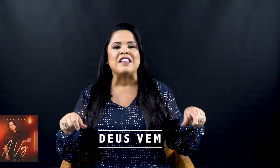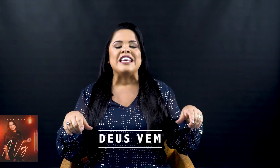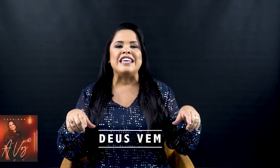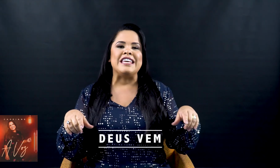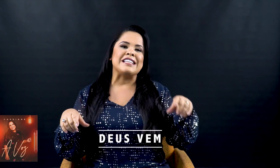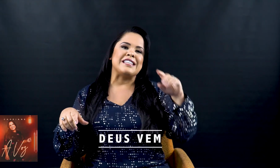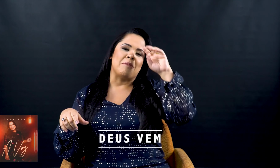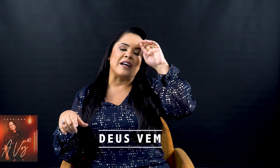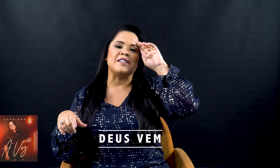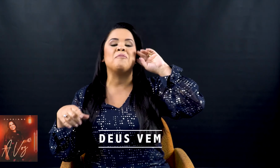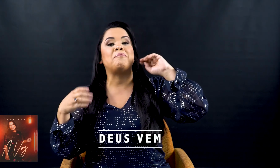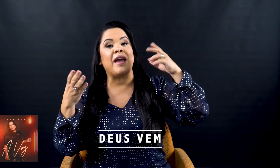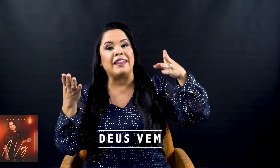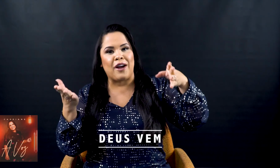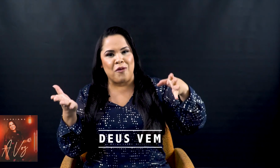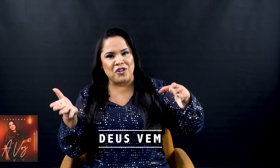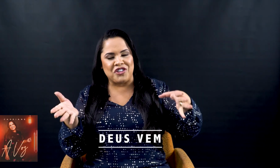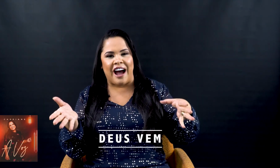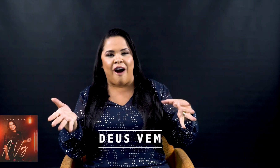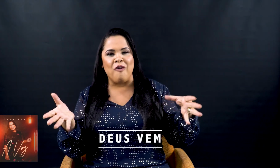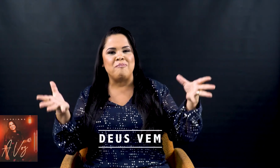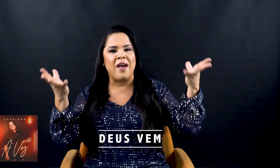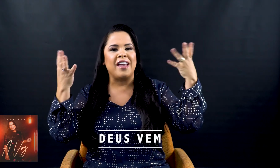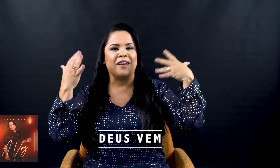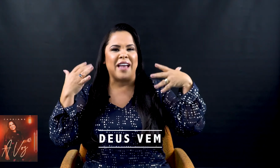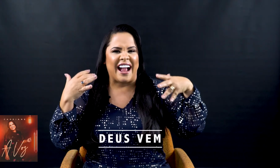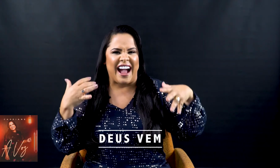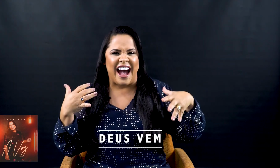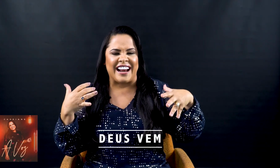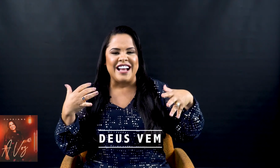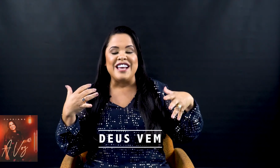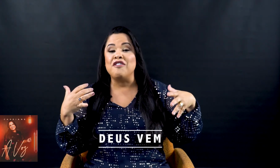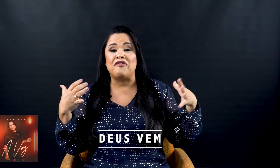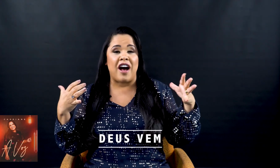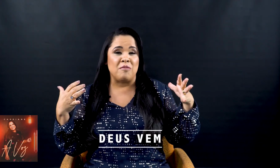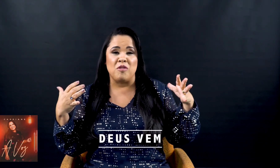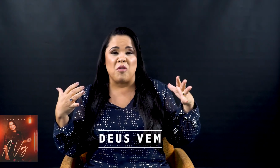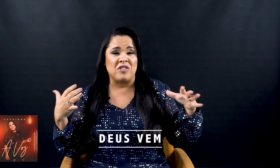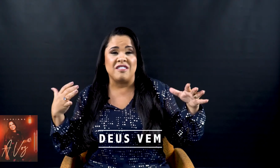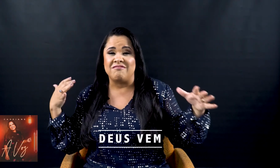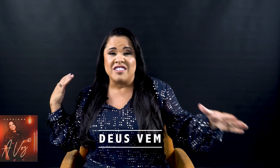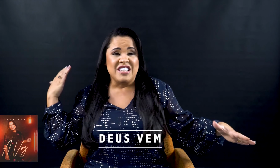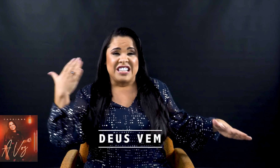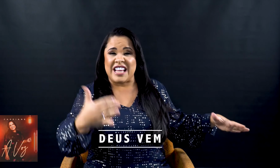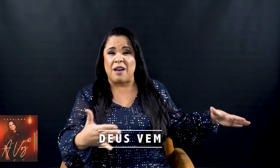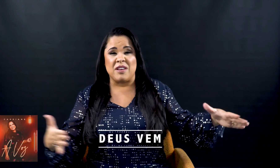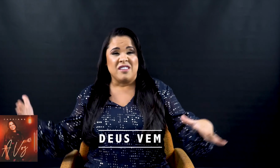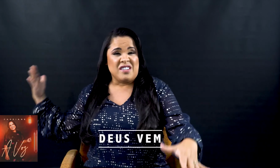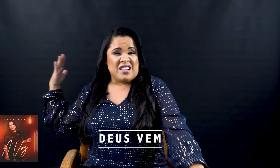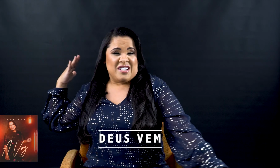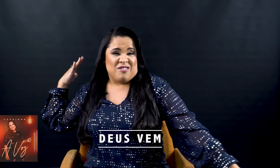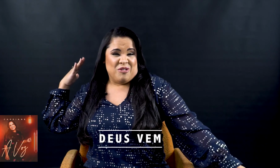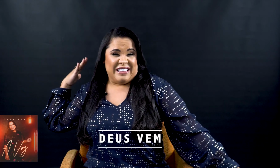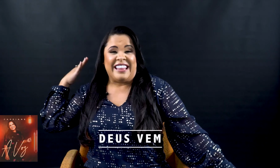canção. E assim, é uma canção pentecostal, bem a minha cara. E fala, meu irmão, que,